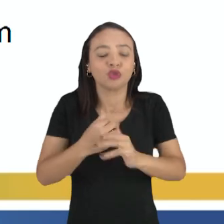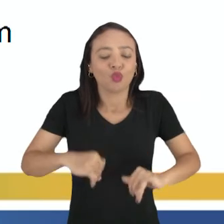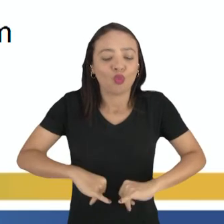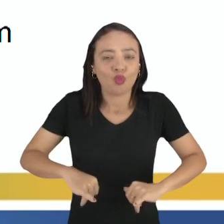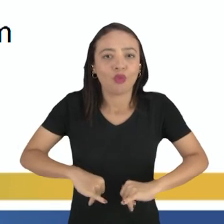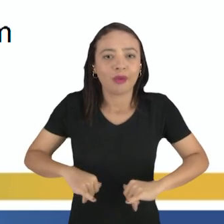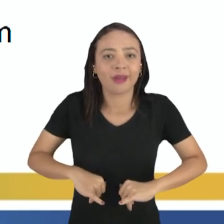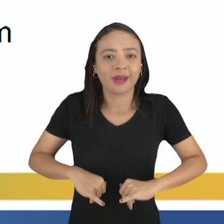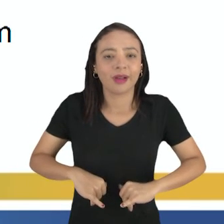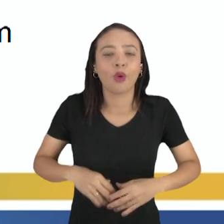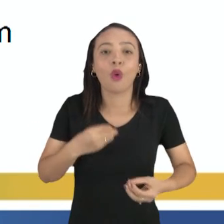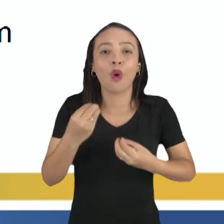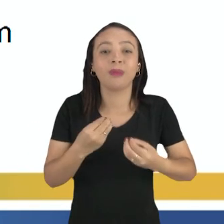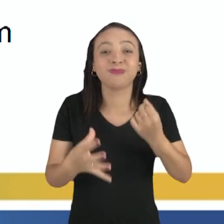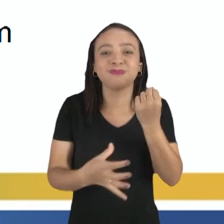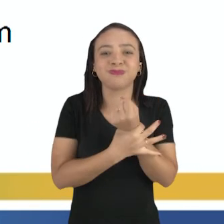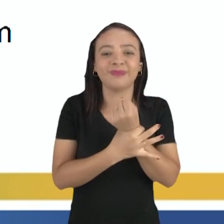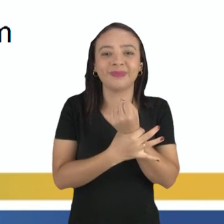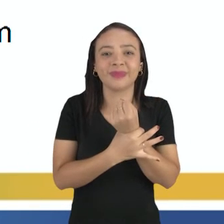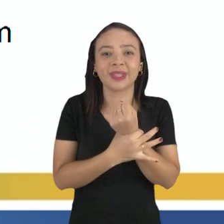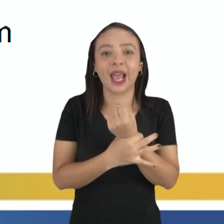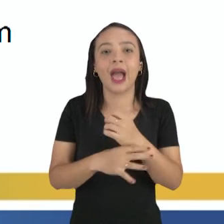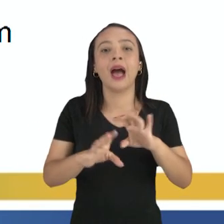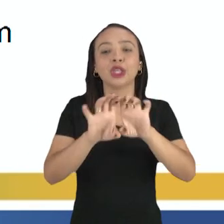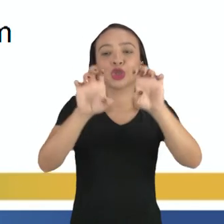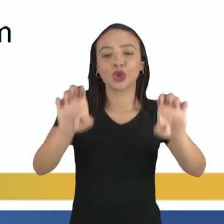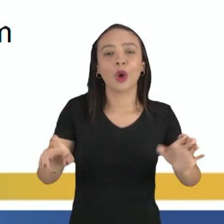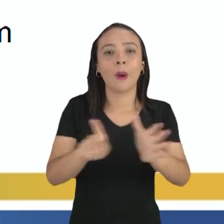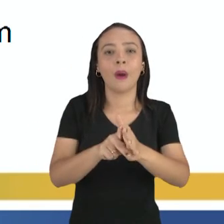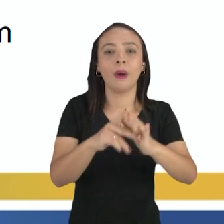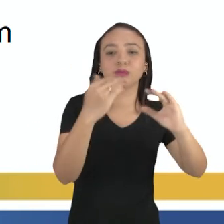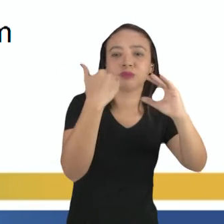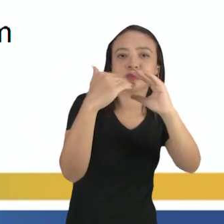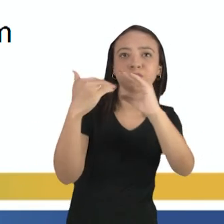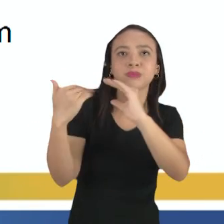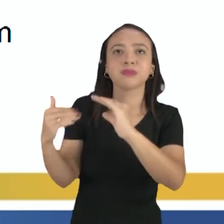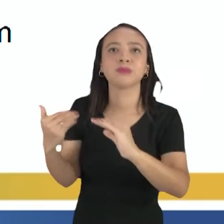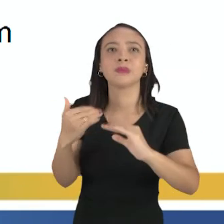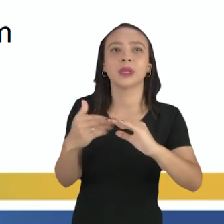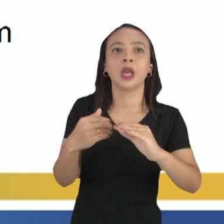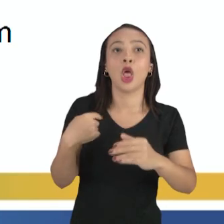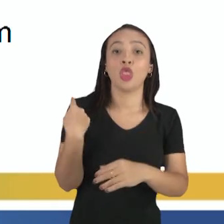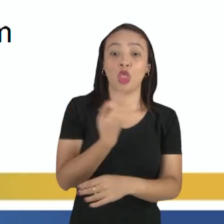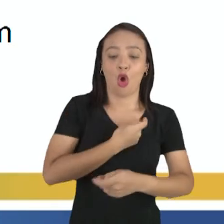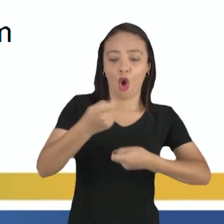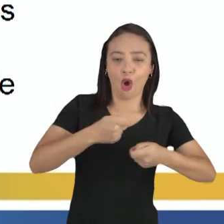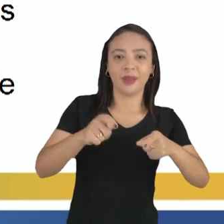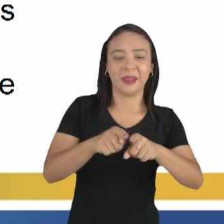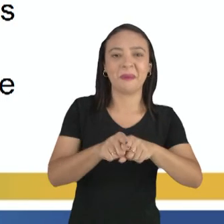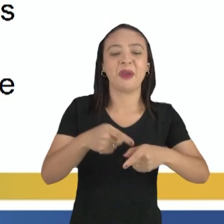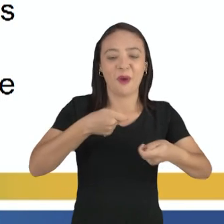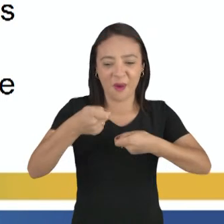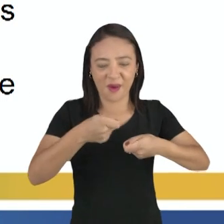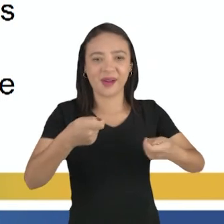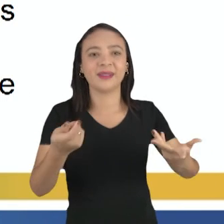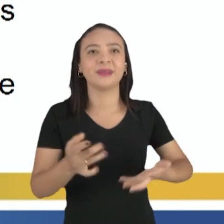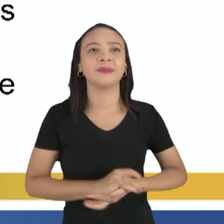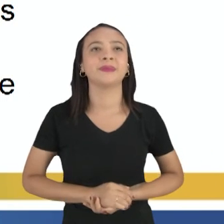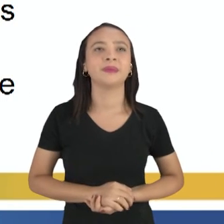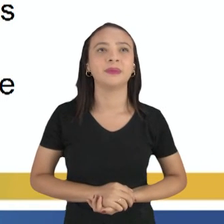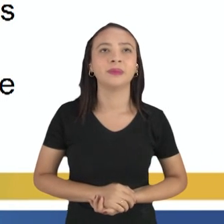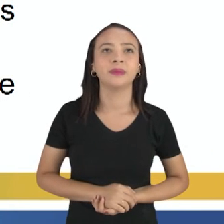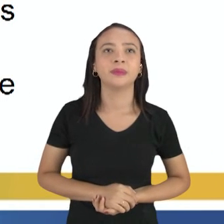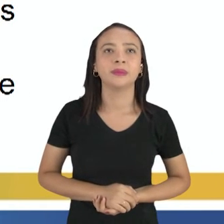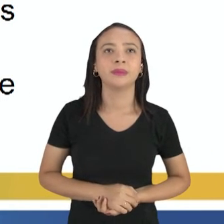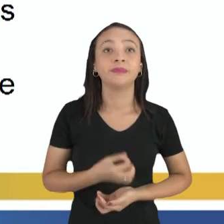estruturas midiáticas, na qual tanto controlamos quanto somos controlados. E aí nós temos a questão.